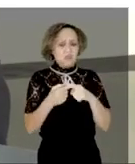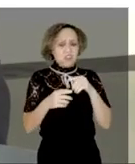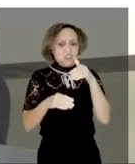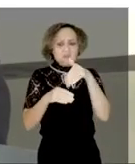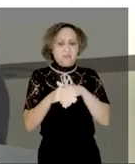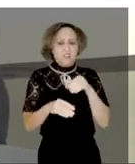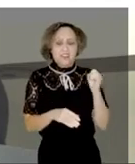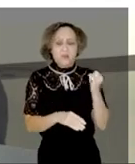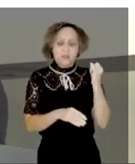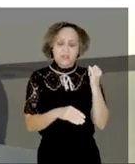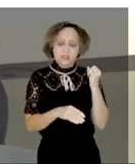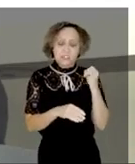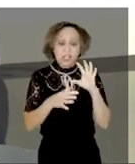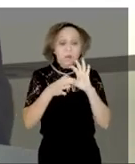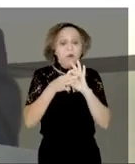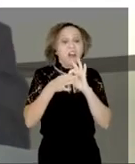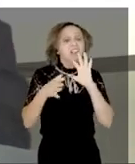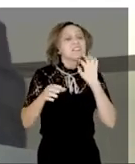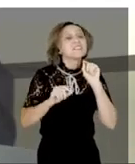Democracia é ter emprego.